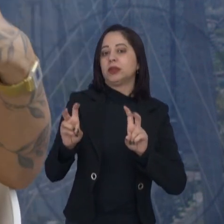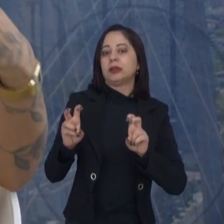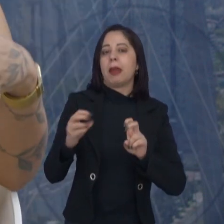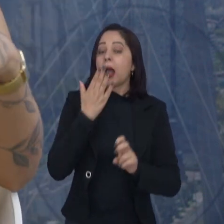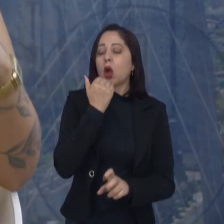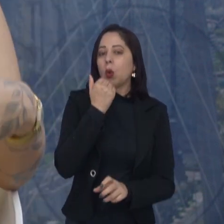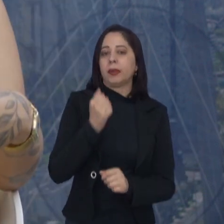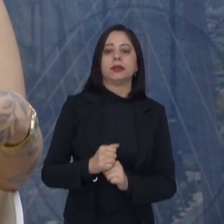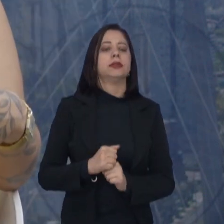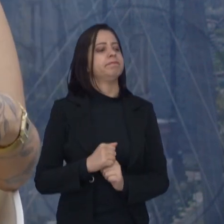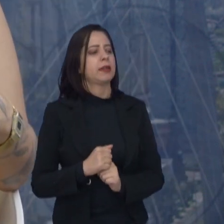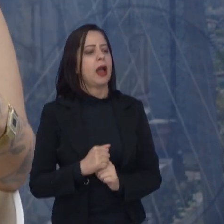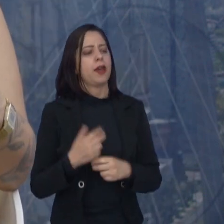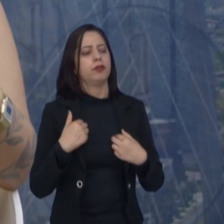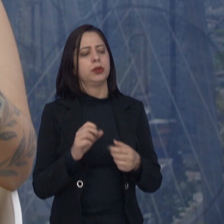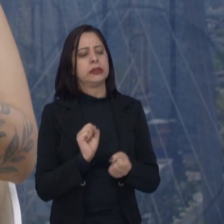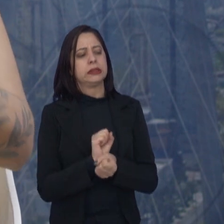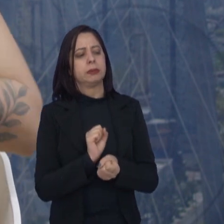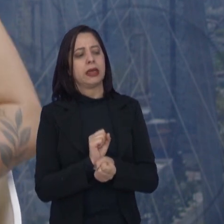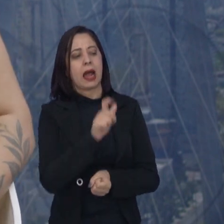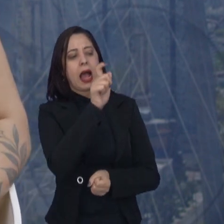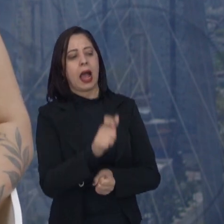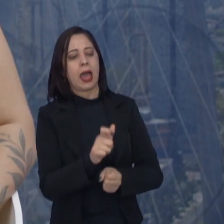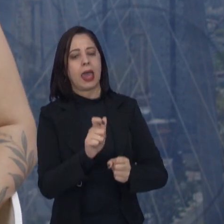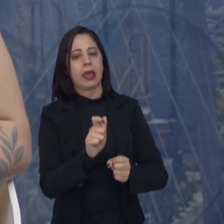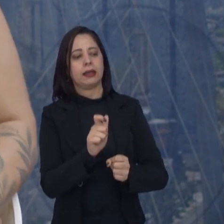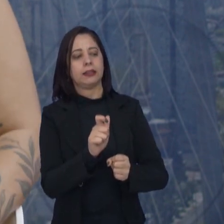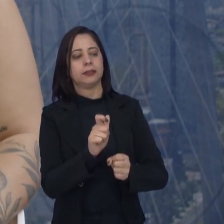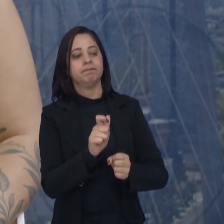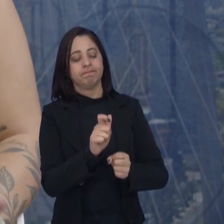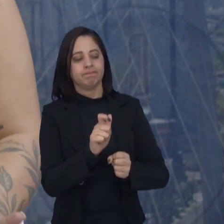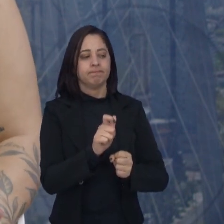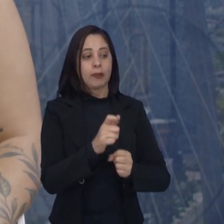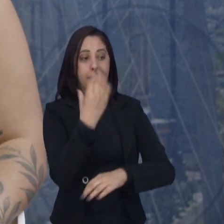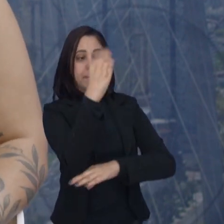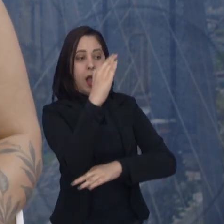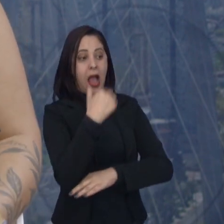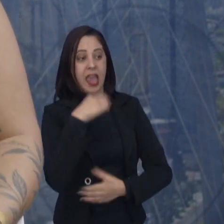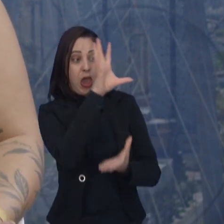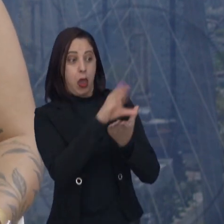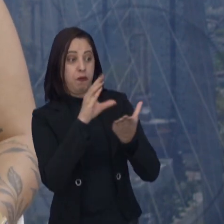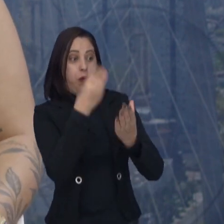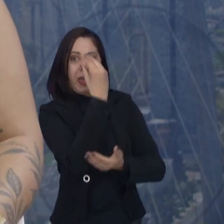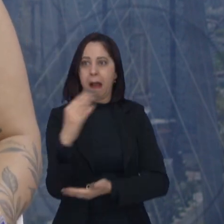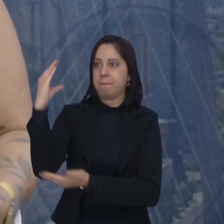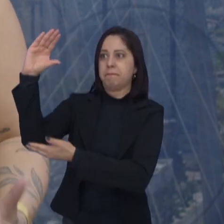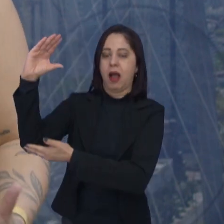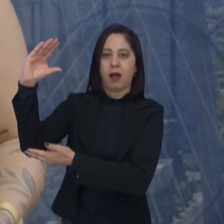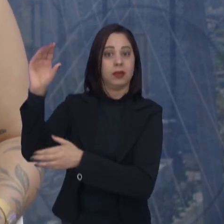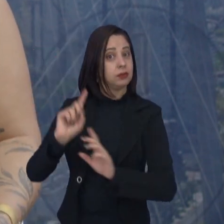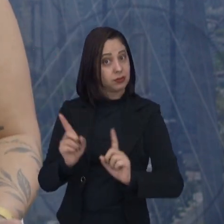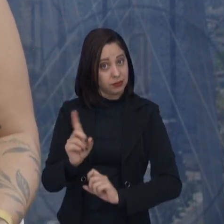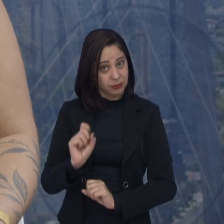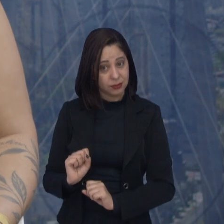influenciador, aquela pessoa que é um destaque naquela área e vou fazer um Ctrl-C, Ctrl-V, aí vai viralizar e pronto. E, na verdade, não é só isso. Viralizar,